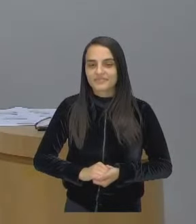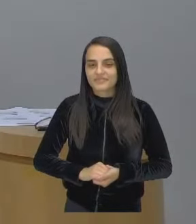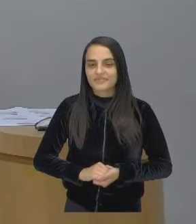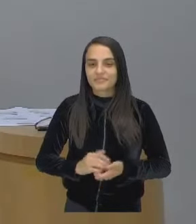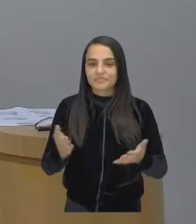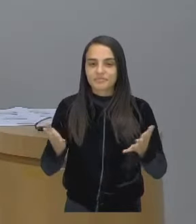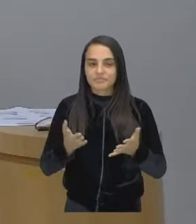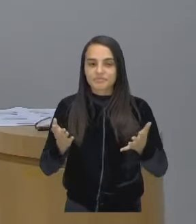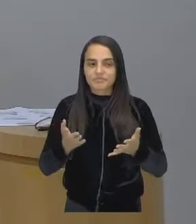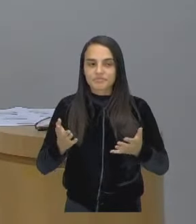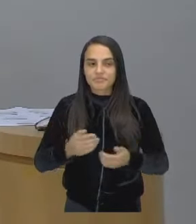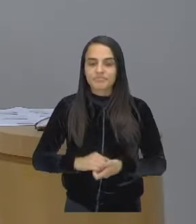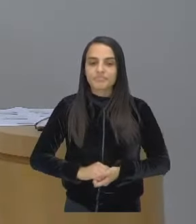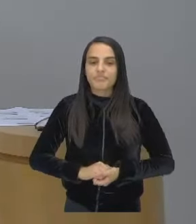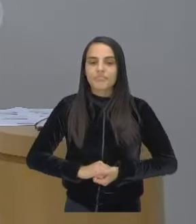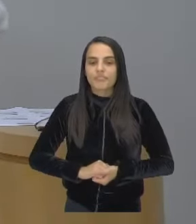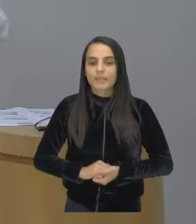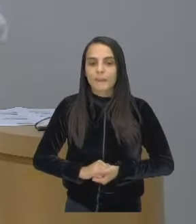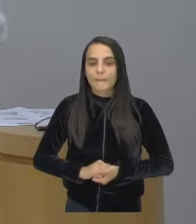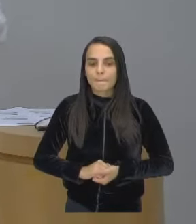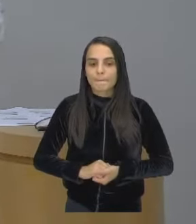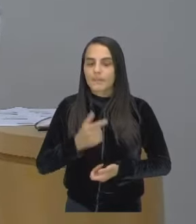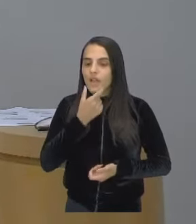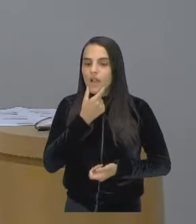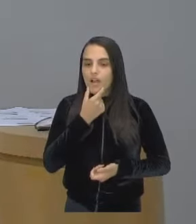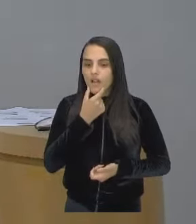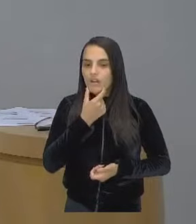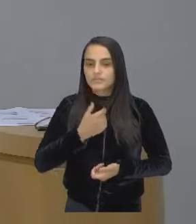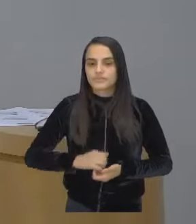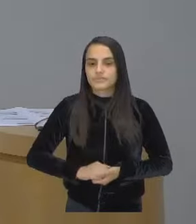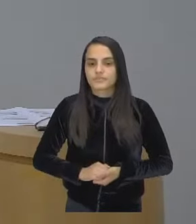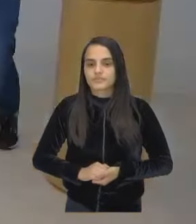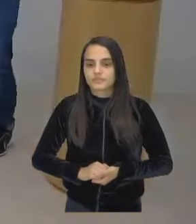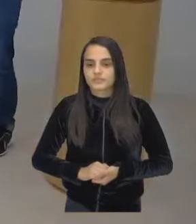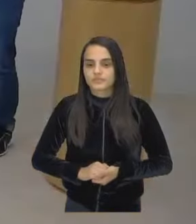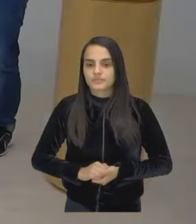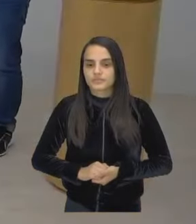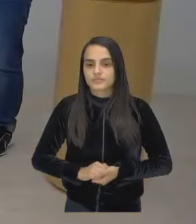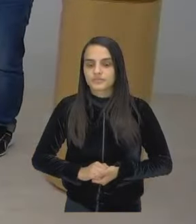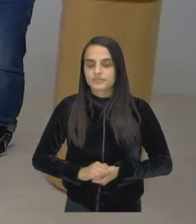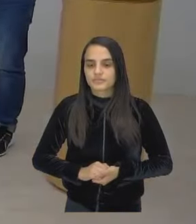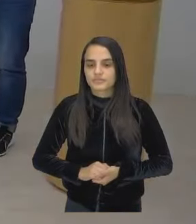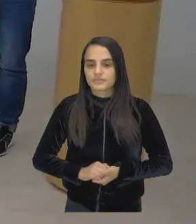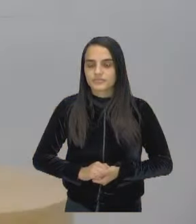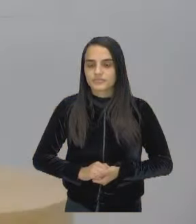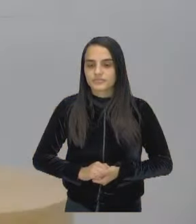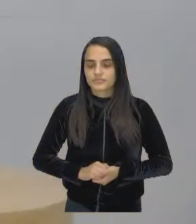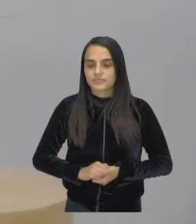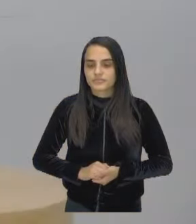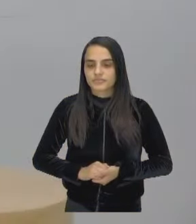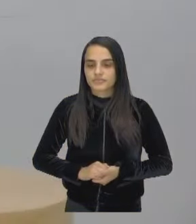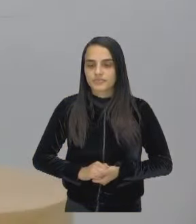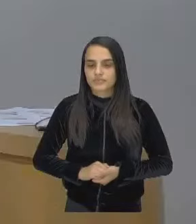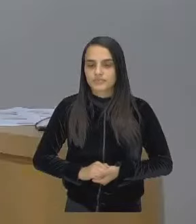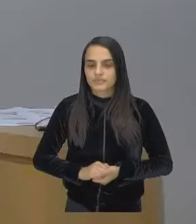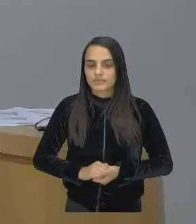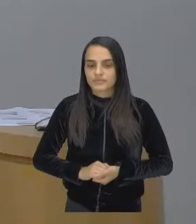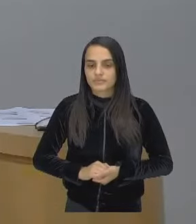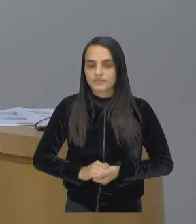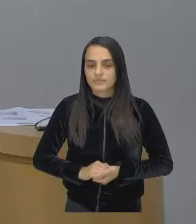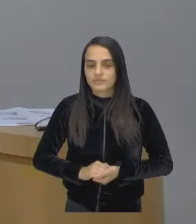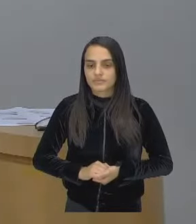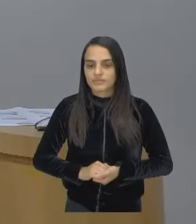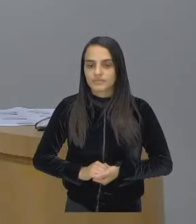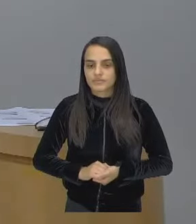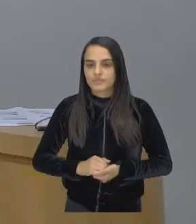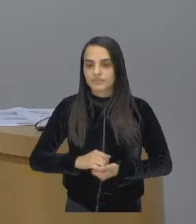police officer. Então, a gente trocou o man e o woman por officer e aí ficou tudo ok. Não precisa indicar aí qual é o